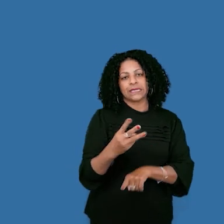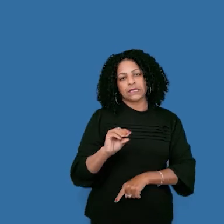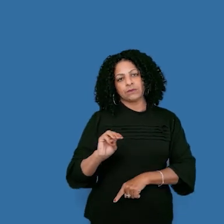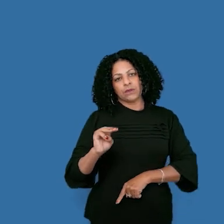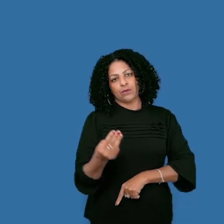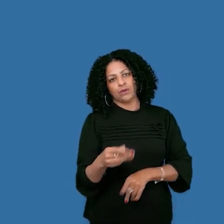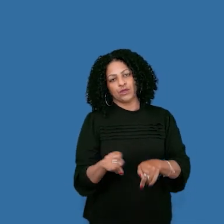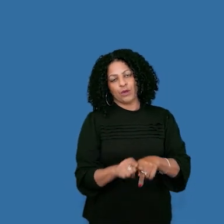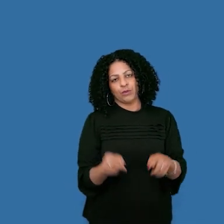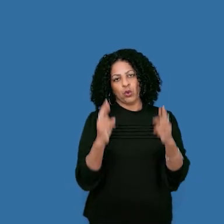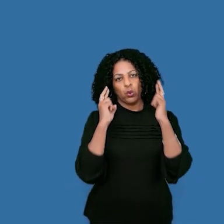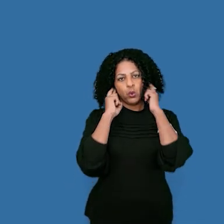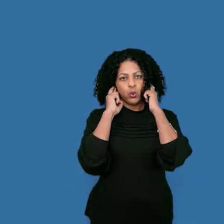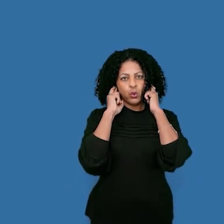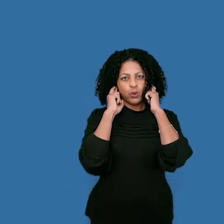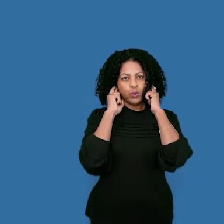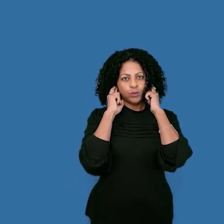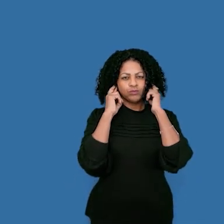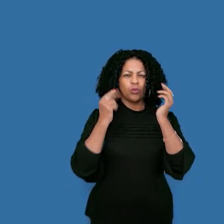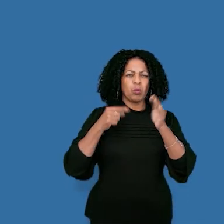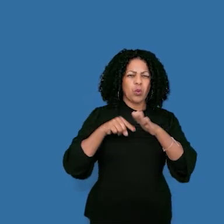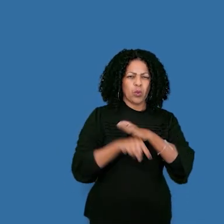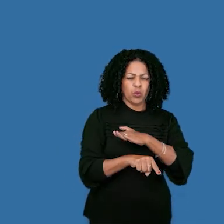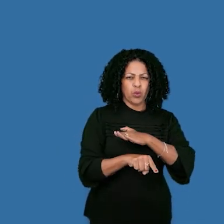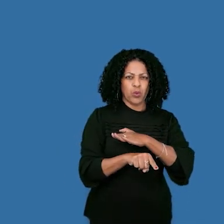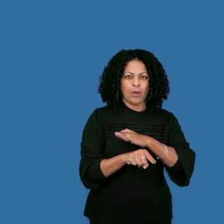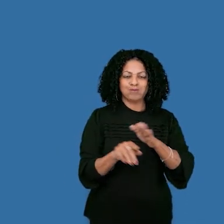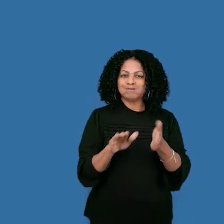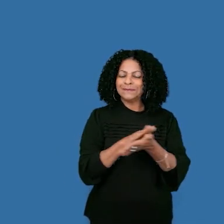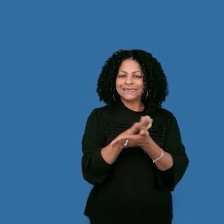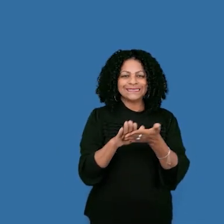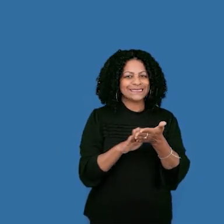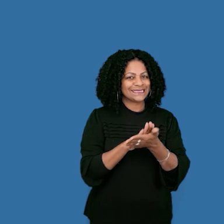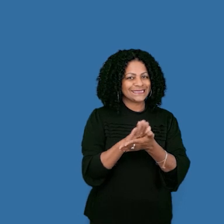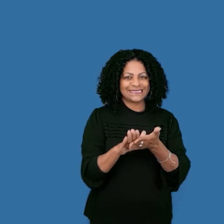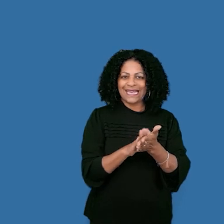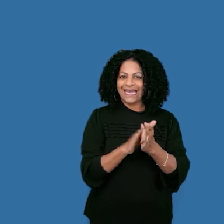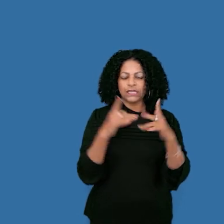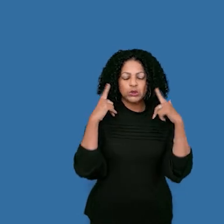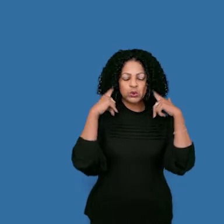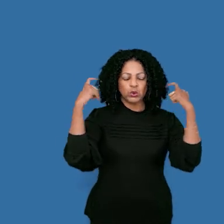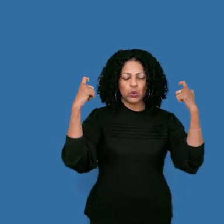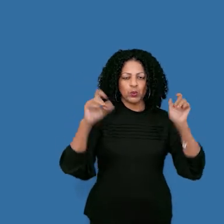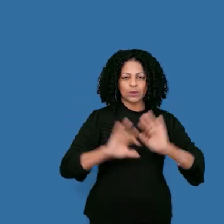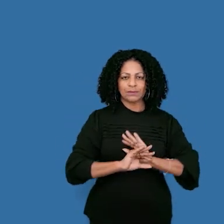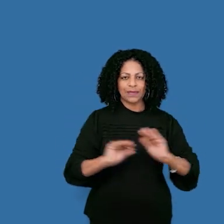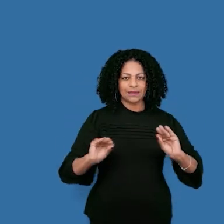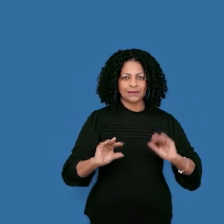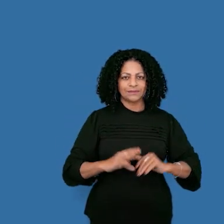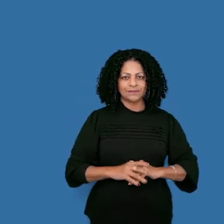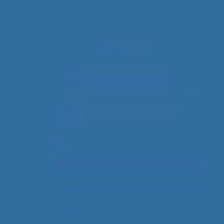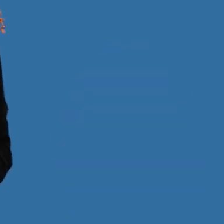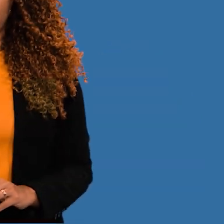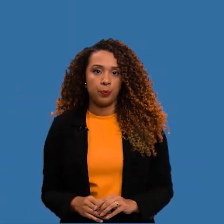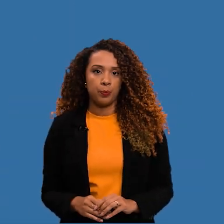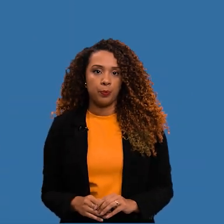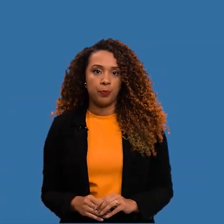quase 3 milhões têm surdez profunda, ou seja, não escutam nenhum tipo de som.